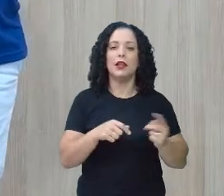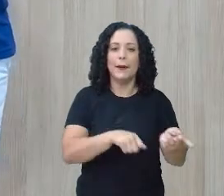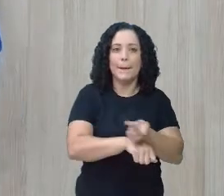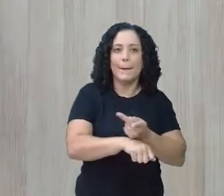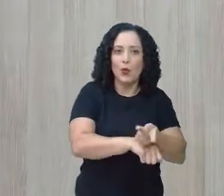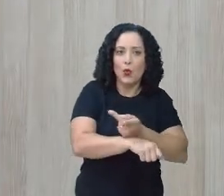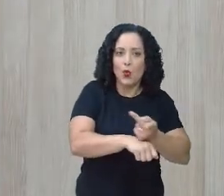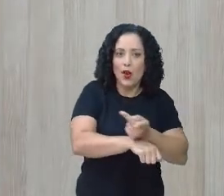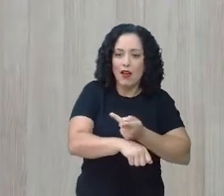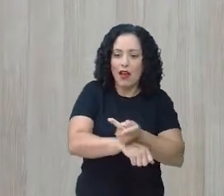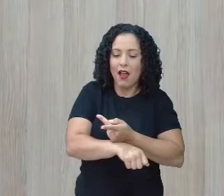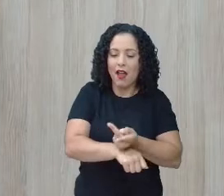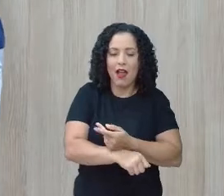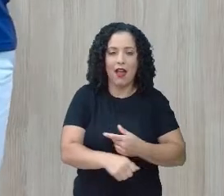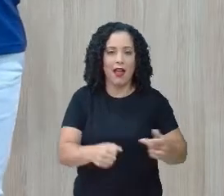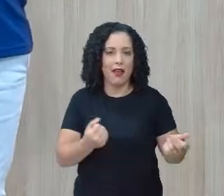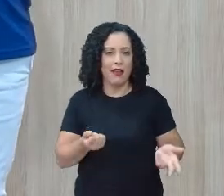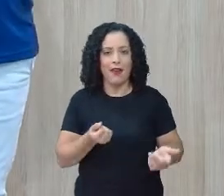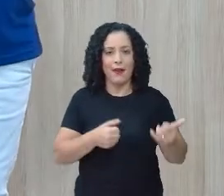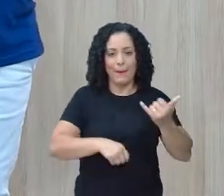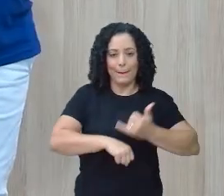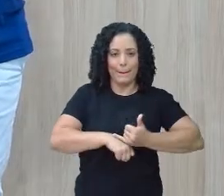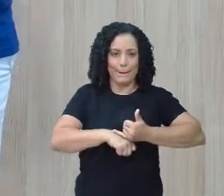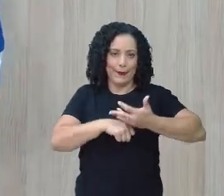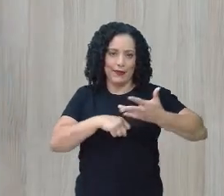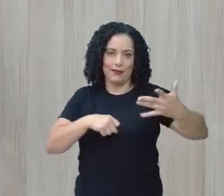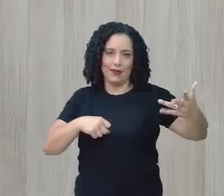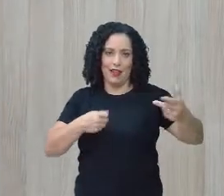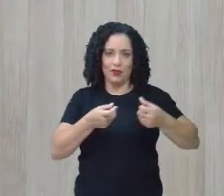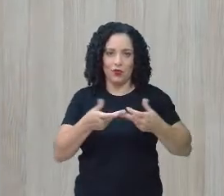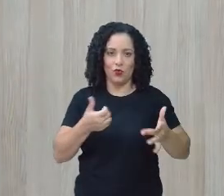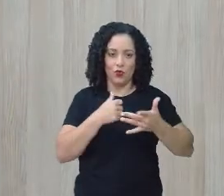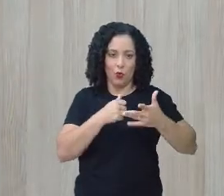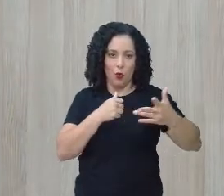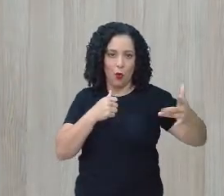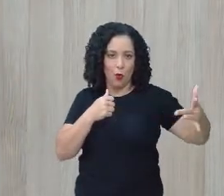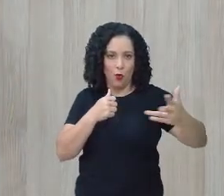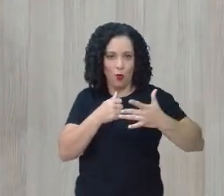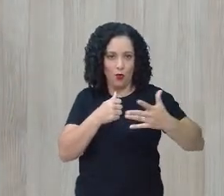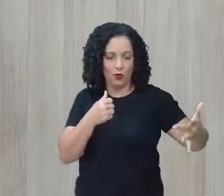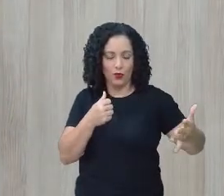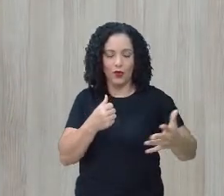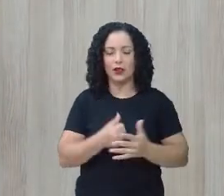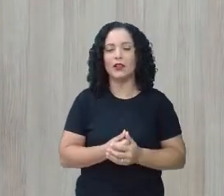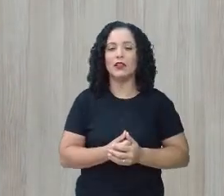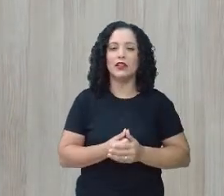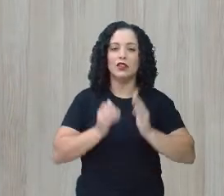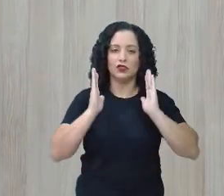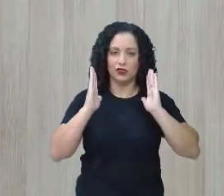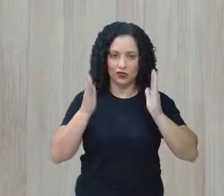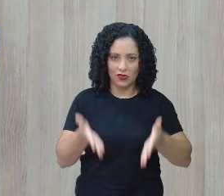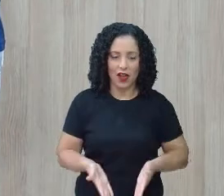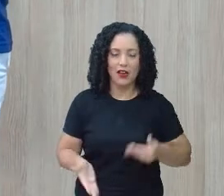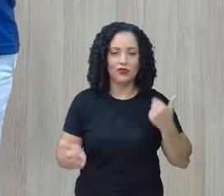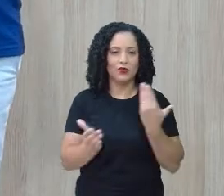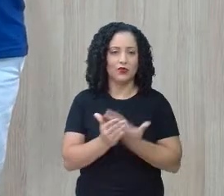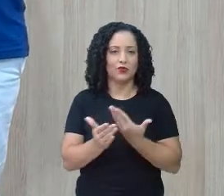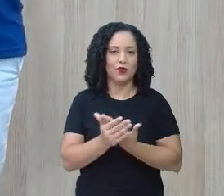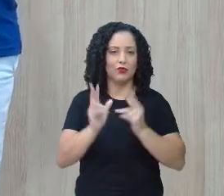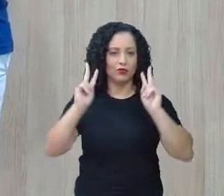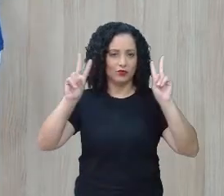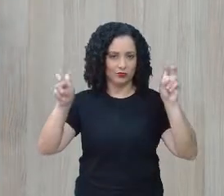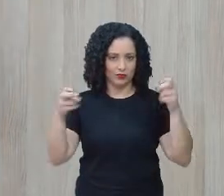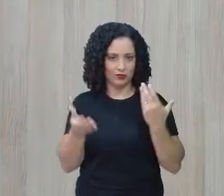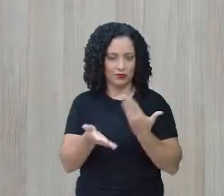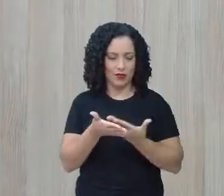devem lembrar, a gente falou na aula passada, né, a gente trabalhou sobre o mercantilismo, e a gente viu